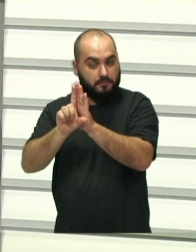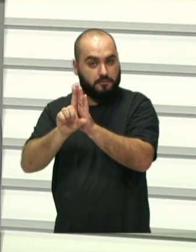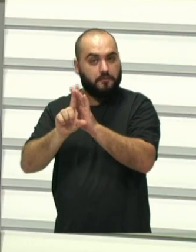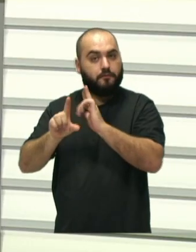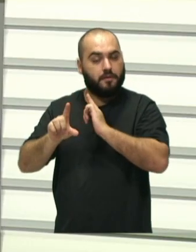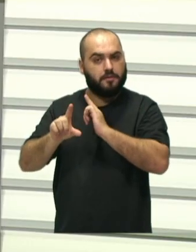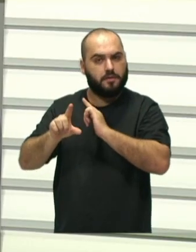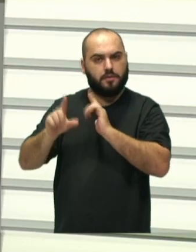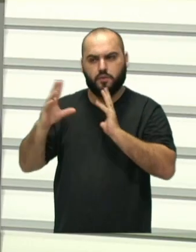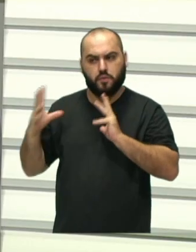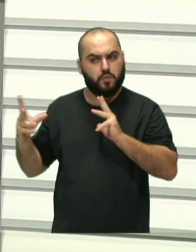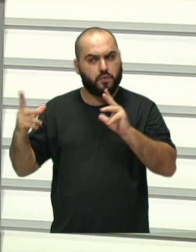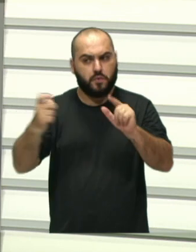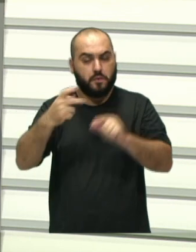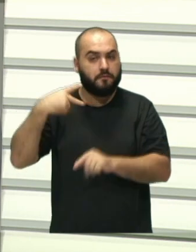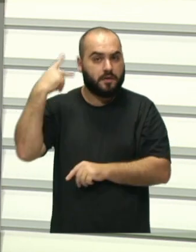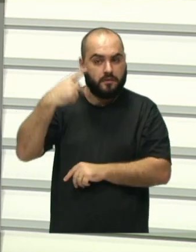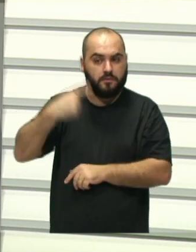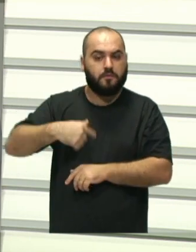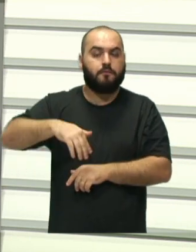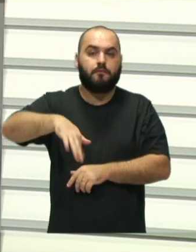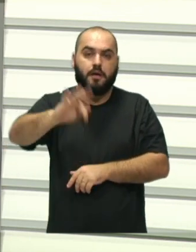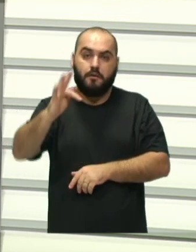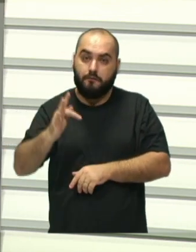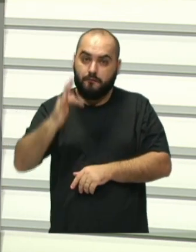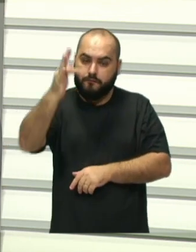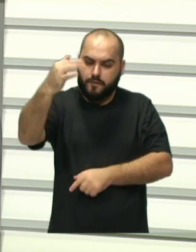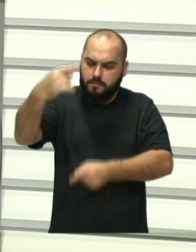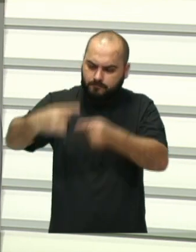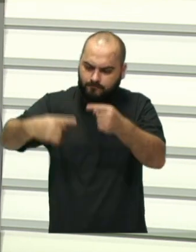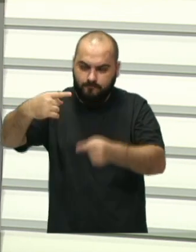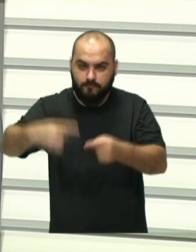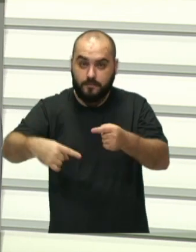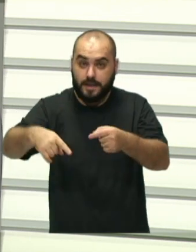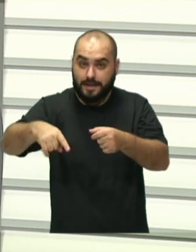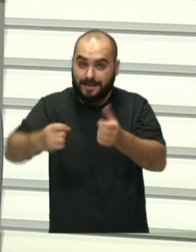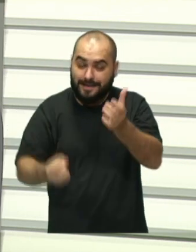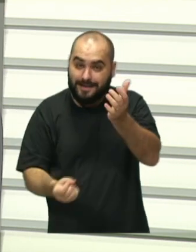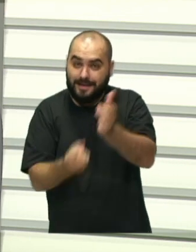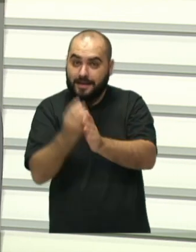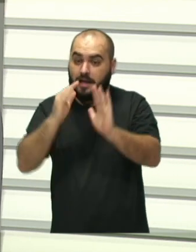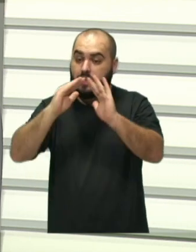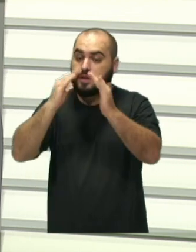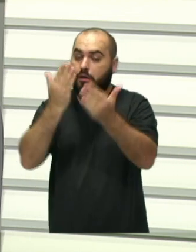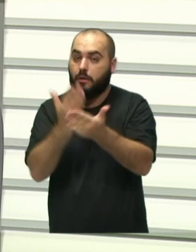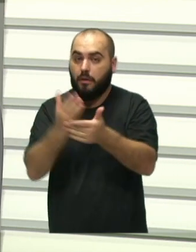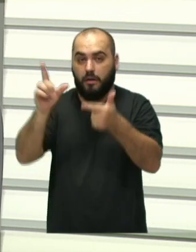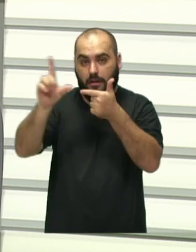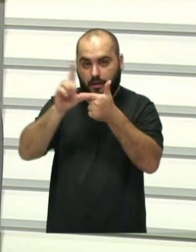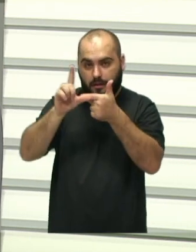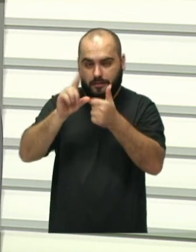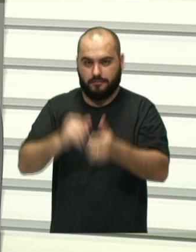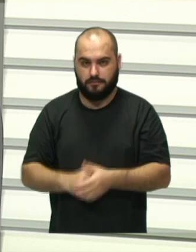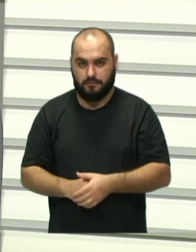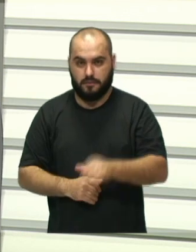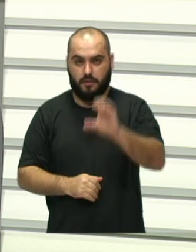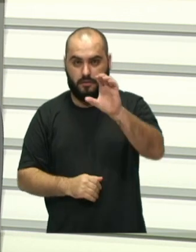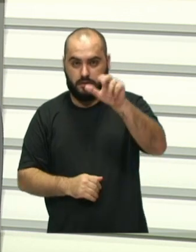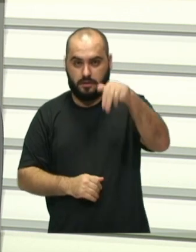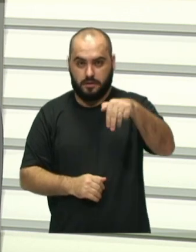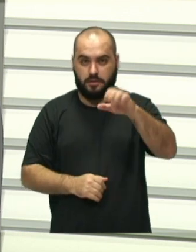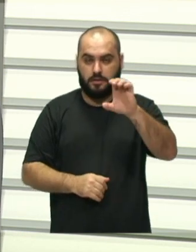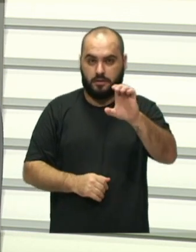deliberado por todos os vereadores em breve é para criar a escola do Legislativo a própria inscrição Senac